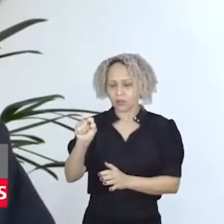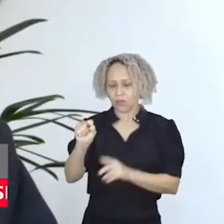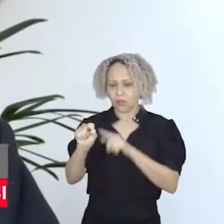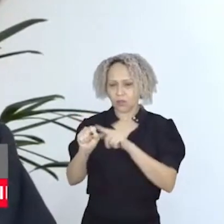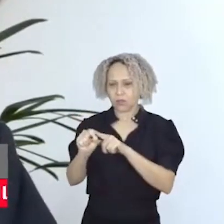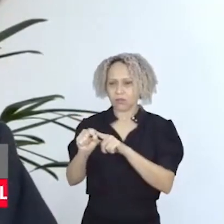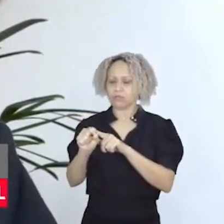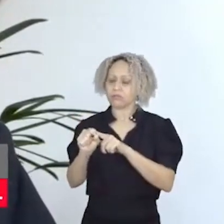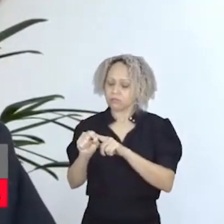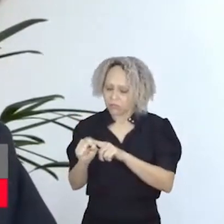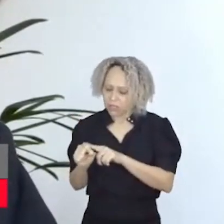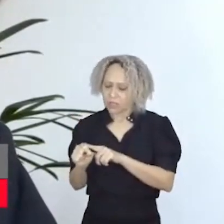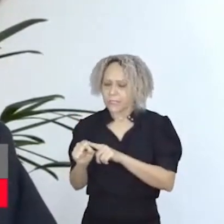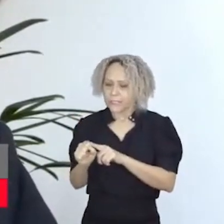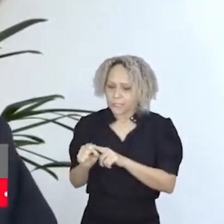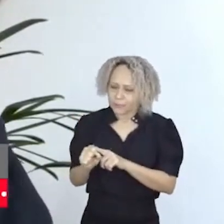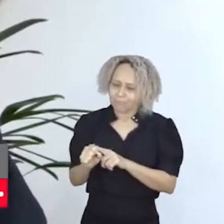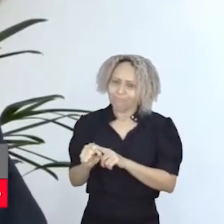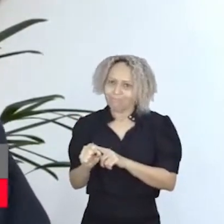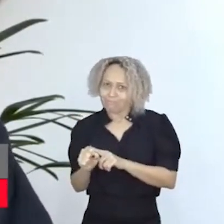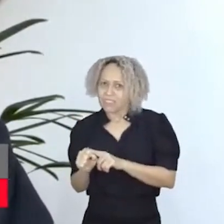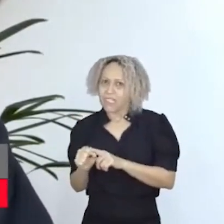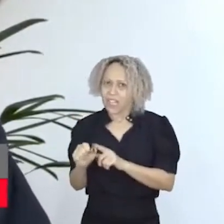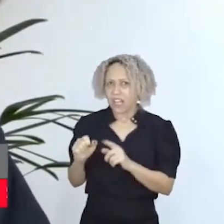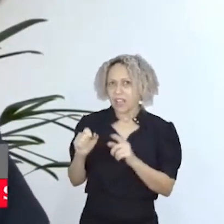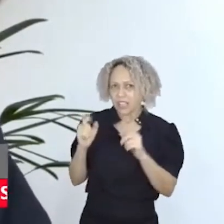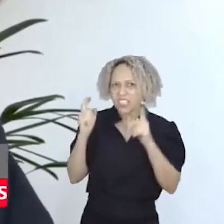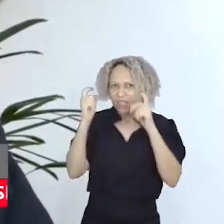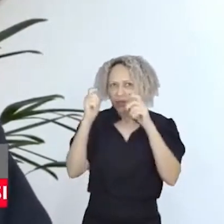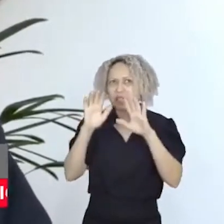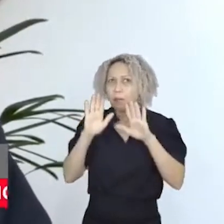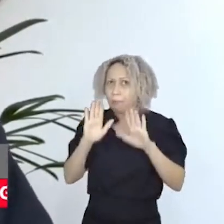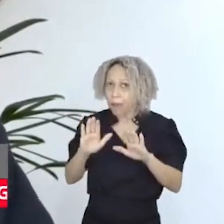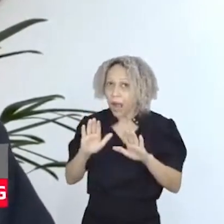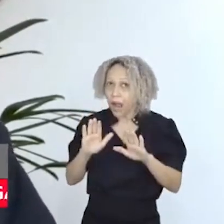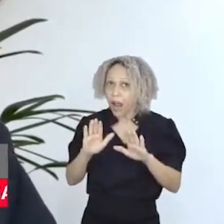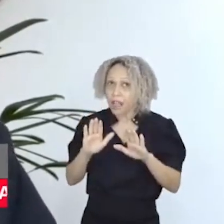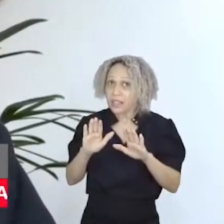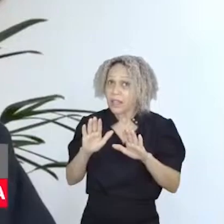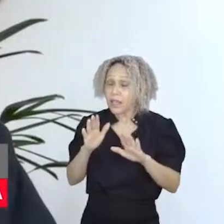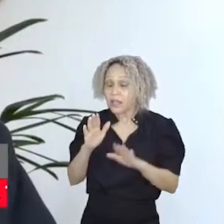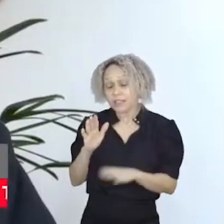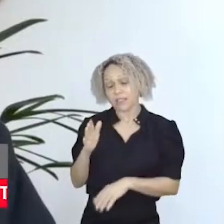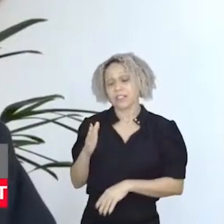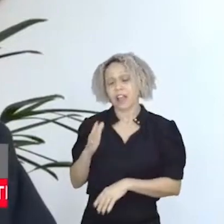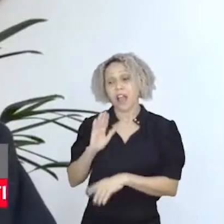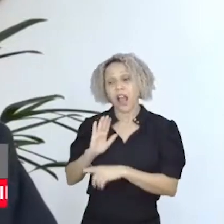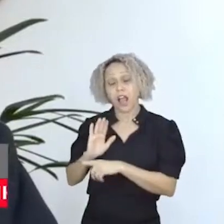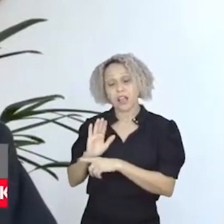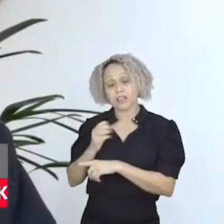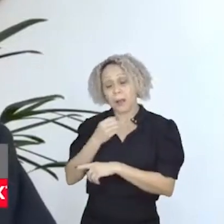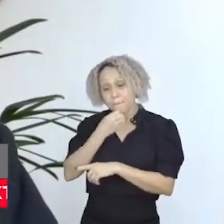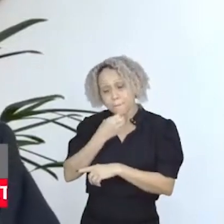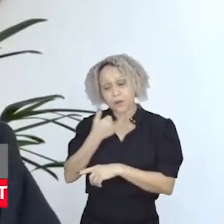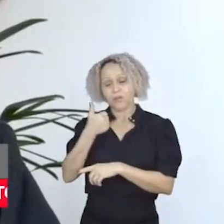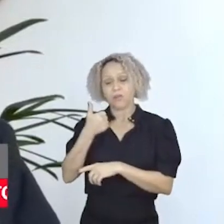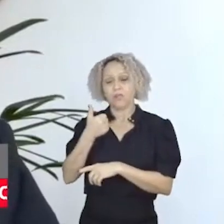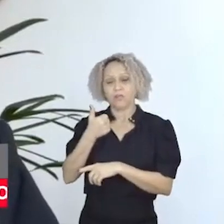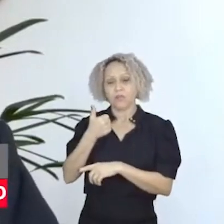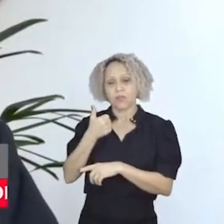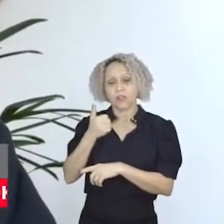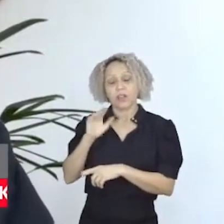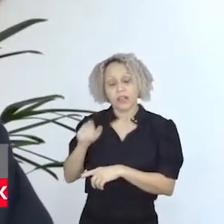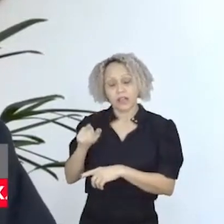com muitas dificuldades ainda é melhor que nada, mas ela já demonstrou